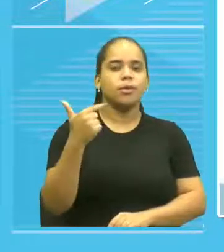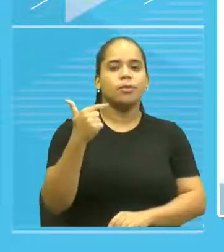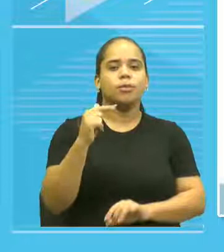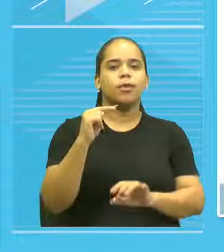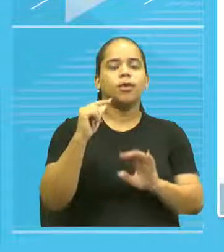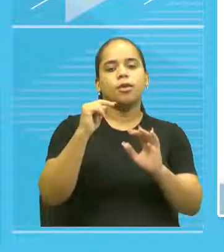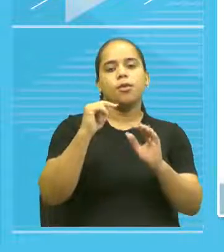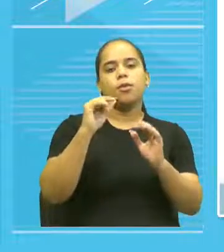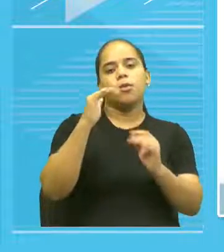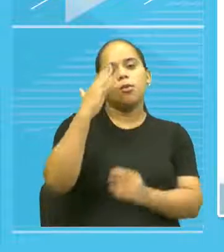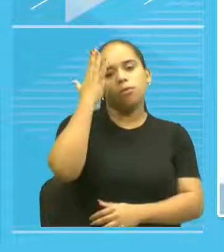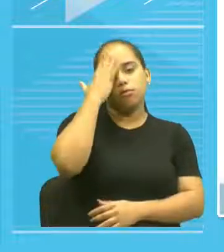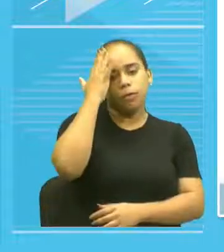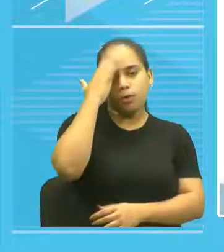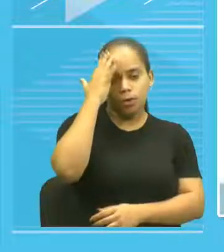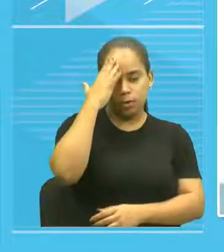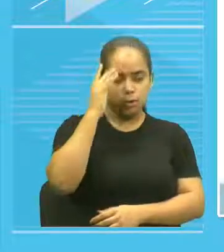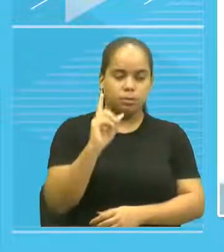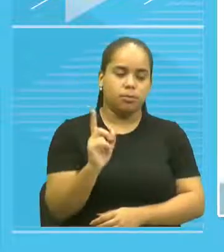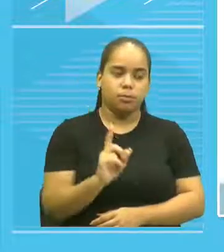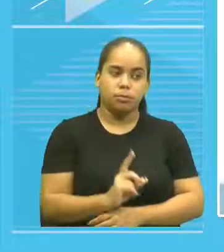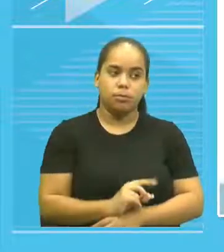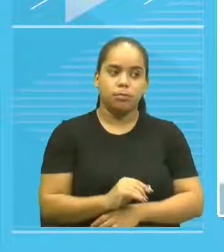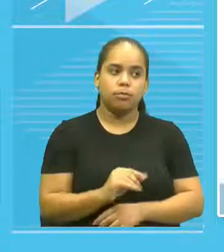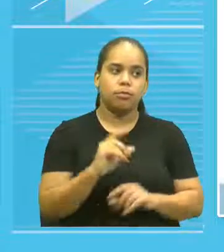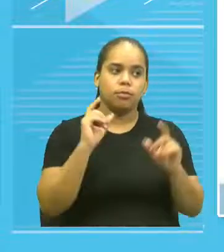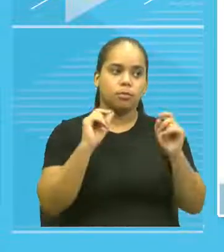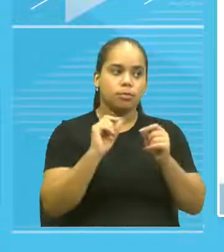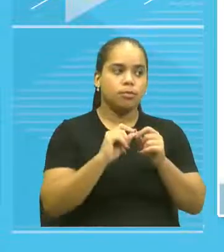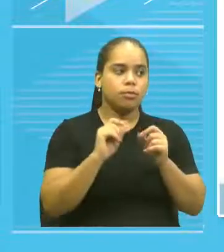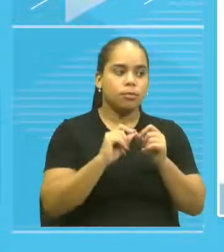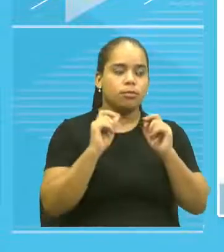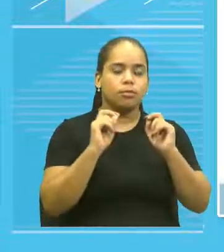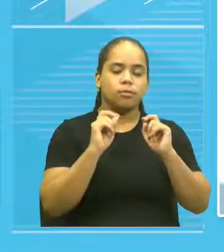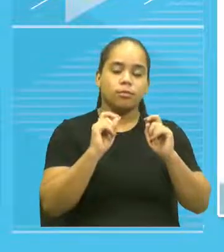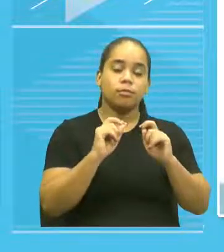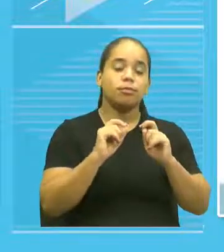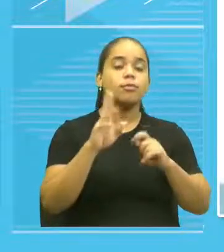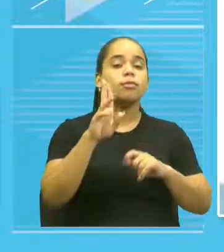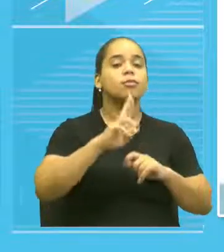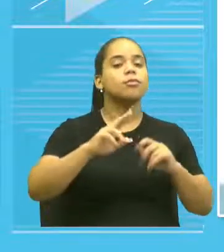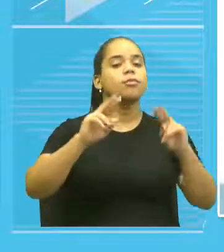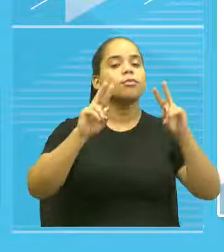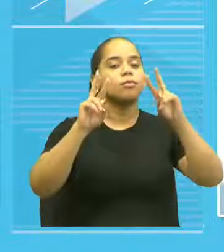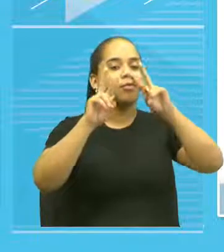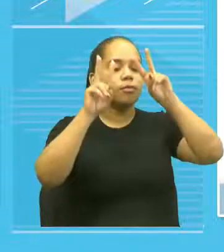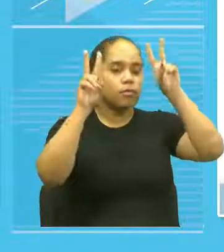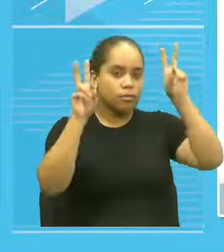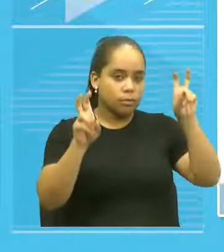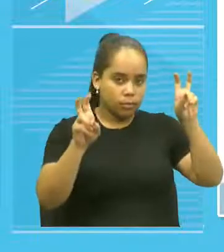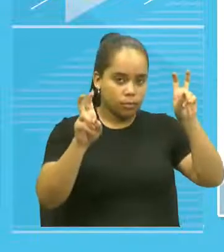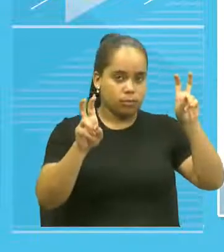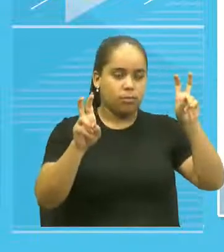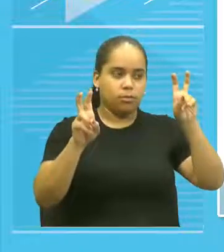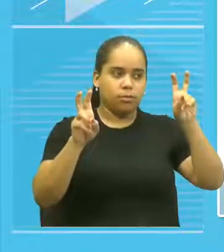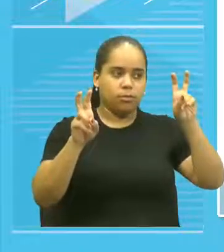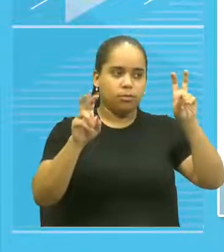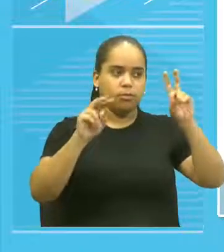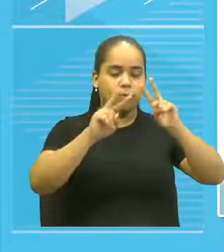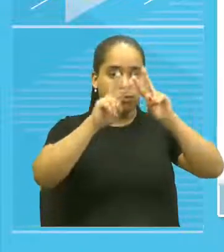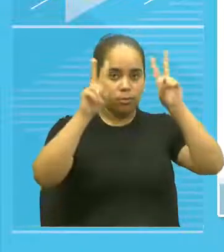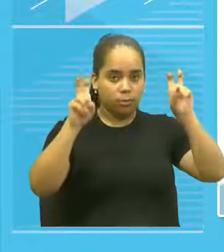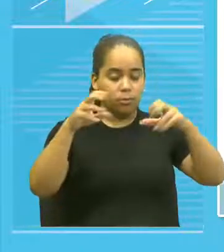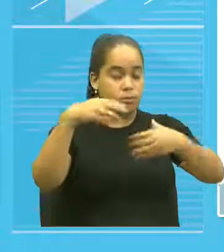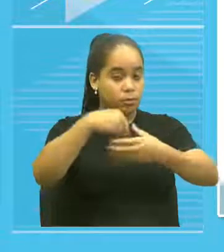entendida aí sabe o que é que tu faz é bom que tu usa "cara quando tu usa uma